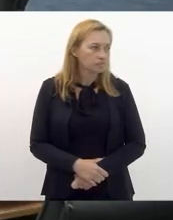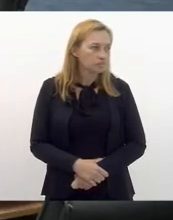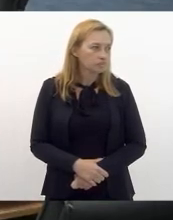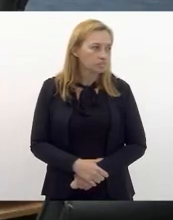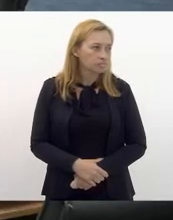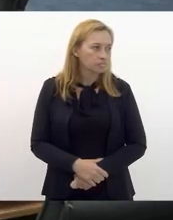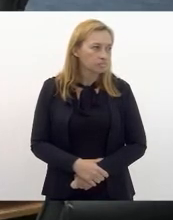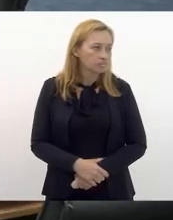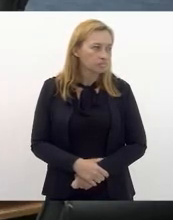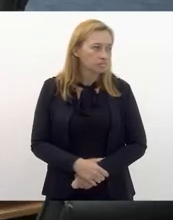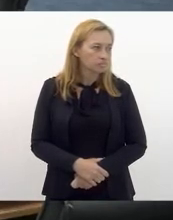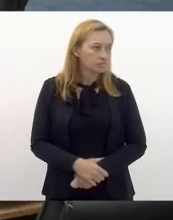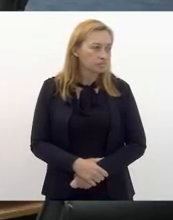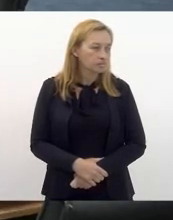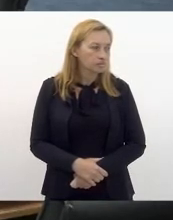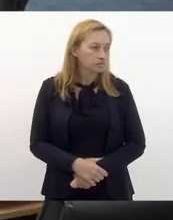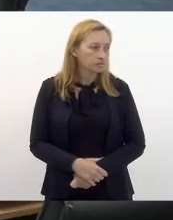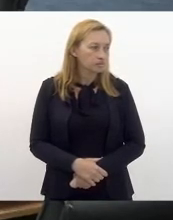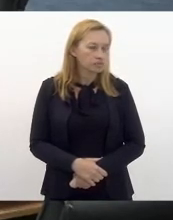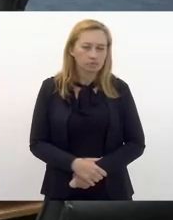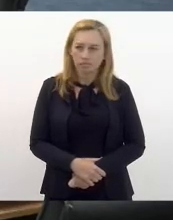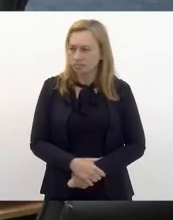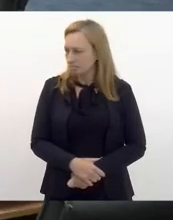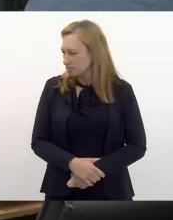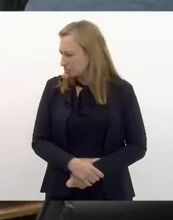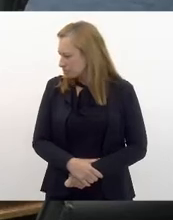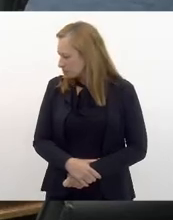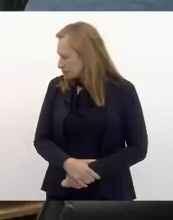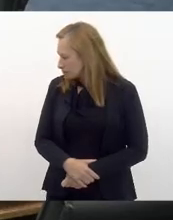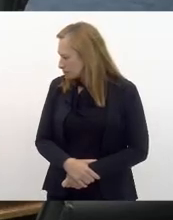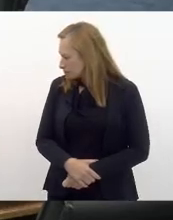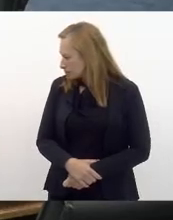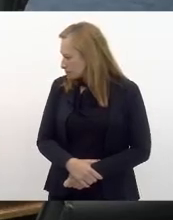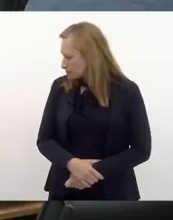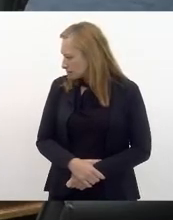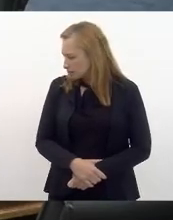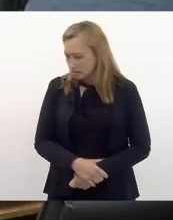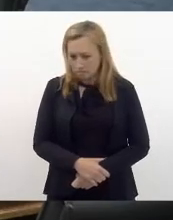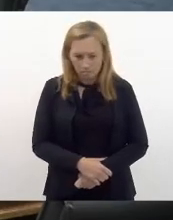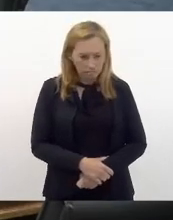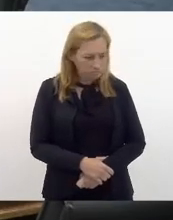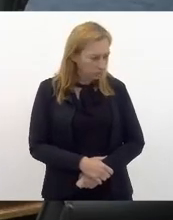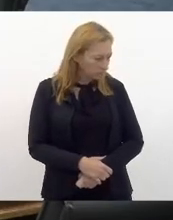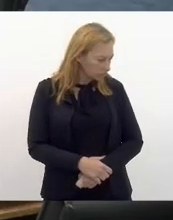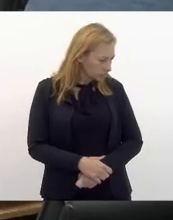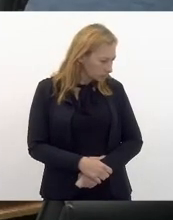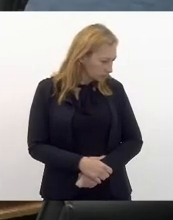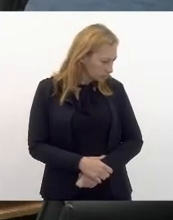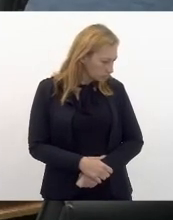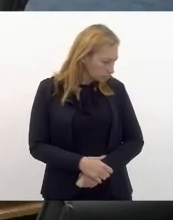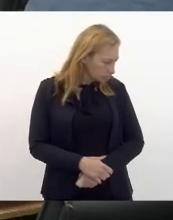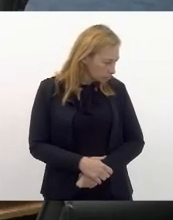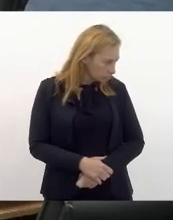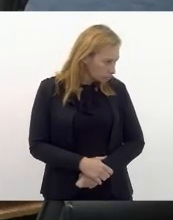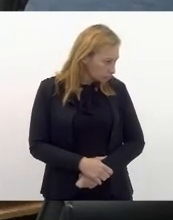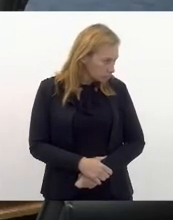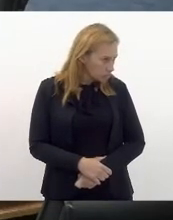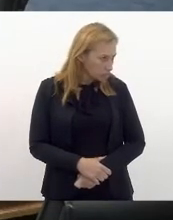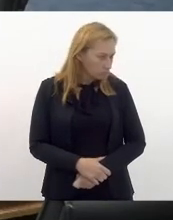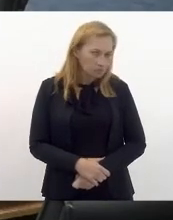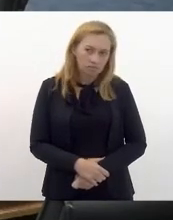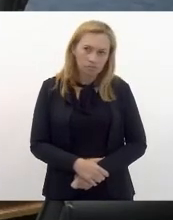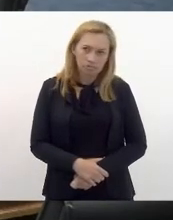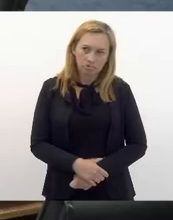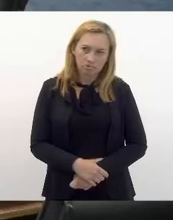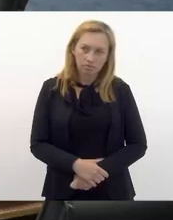E aí E aí E aí a